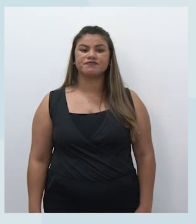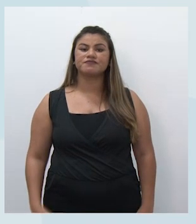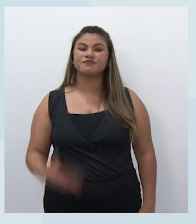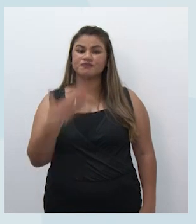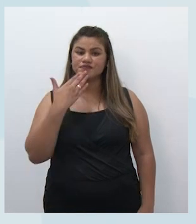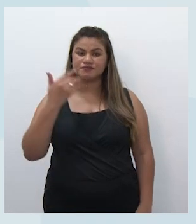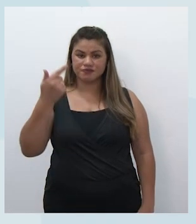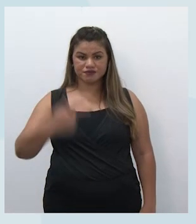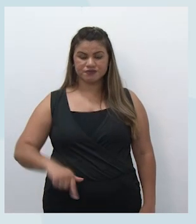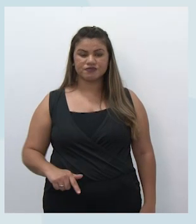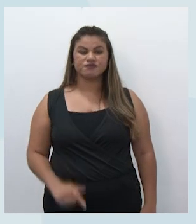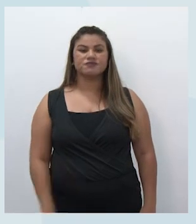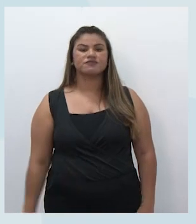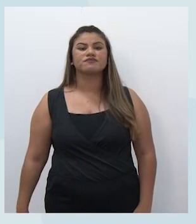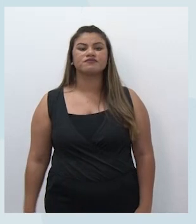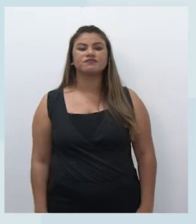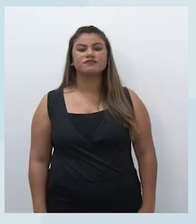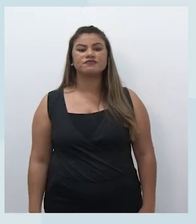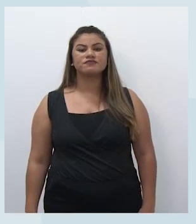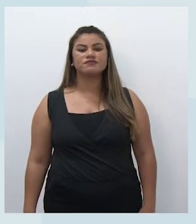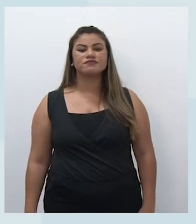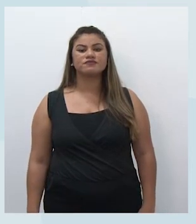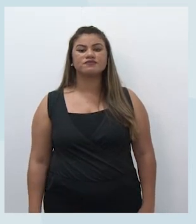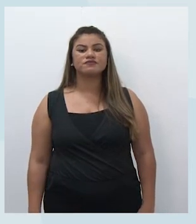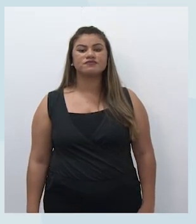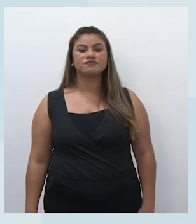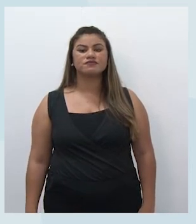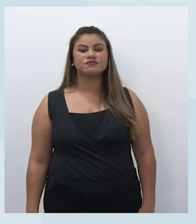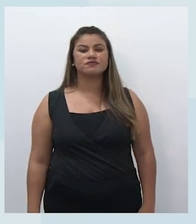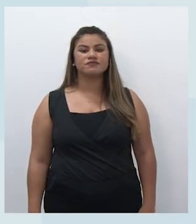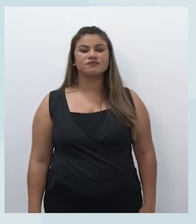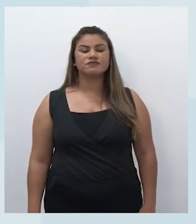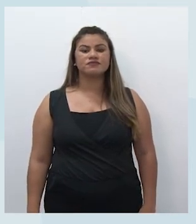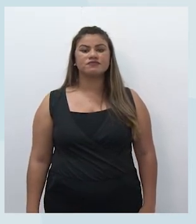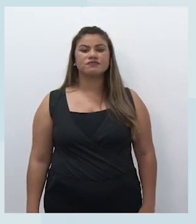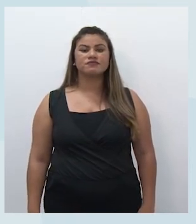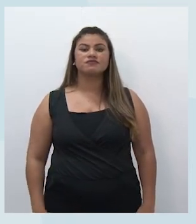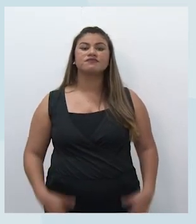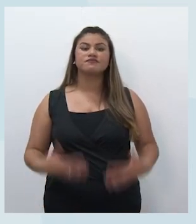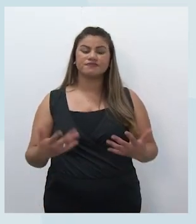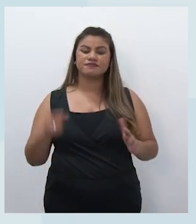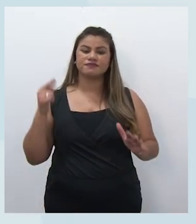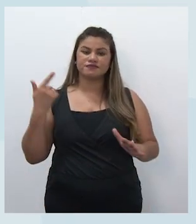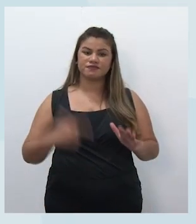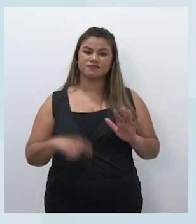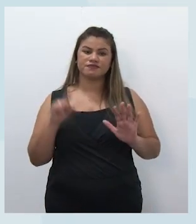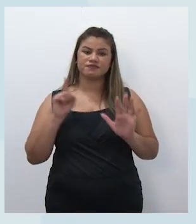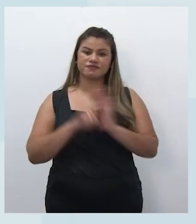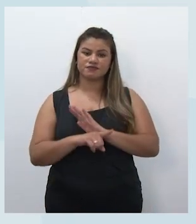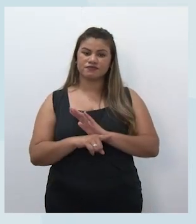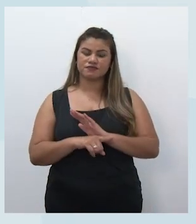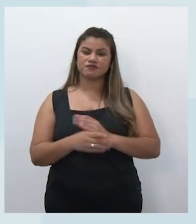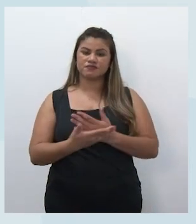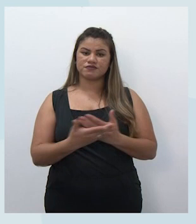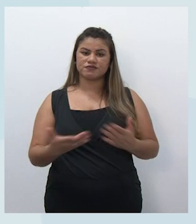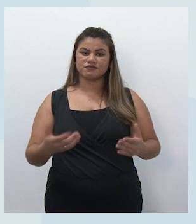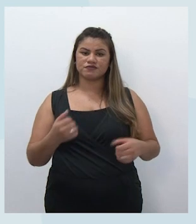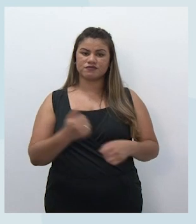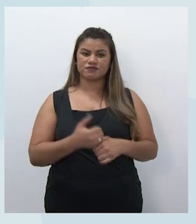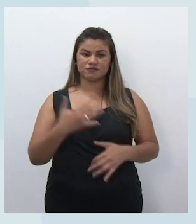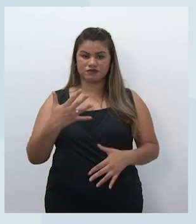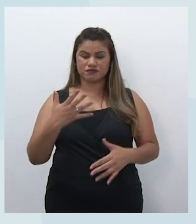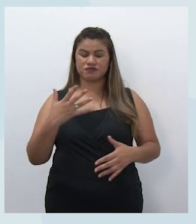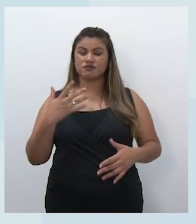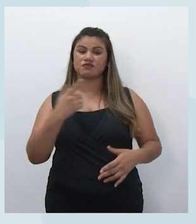coloquem o próximo slide, por gentileza. Então, mais uma pergunta para vocês aí no chat. Com relação a tudo isso